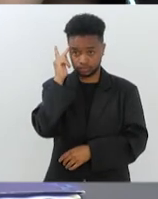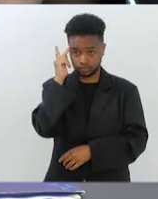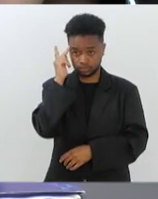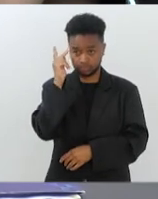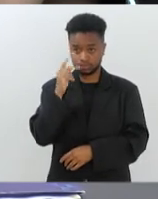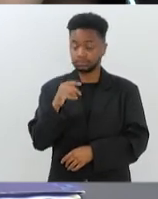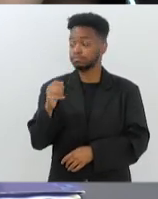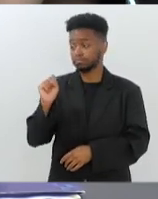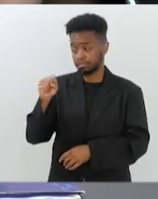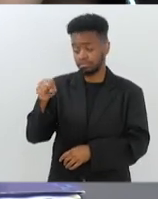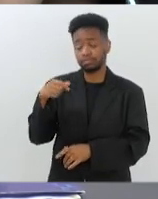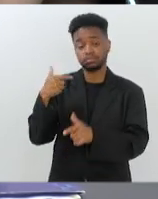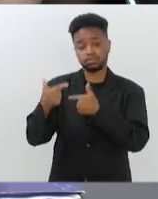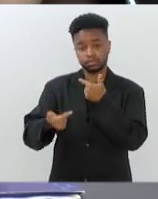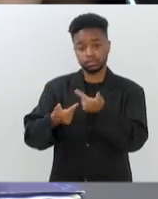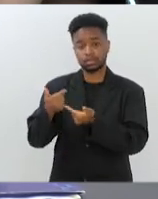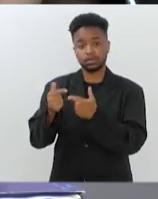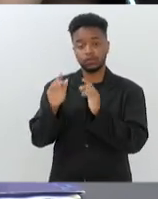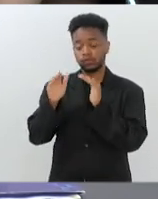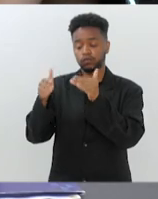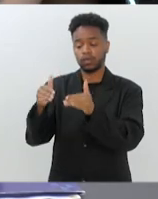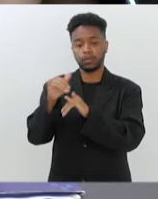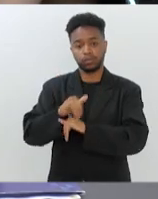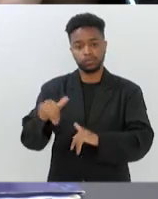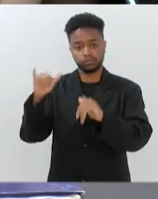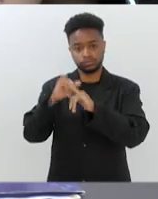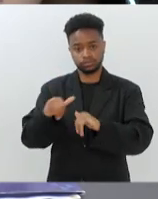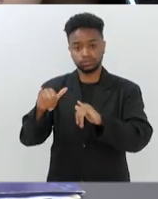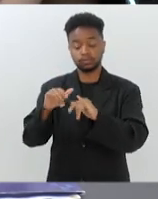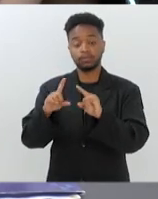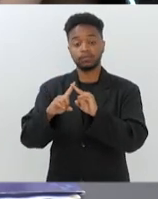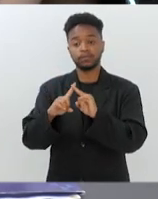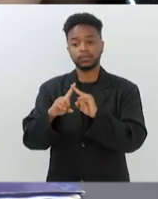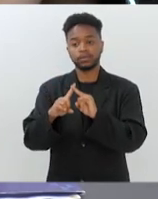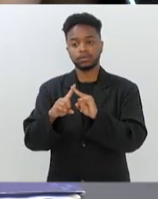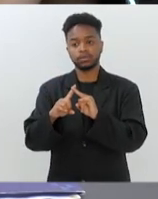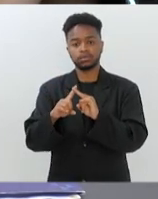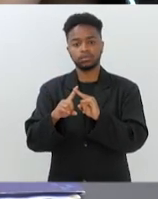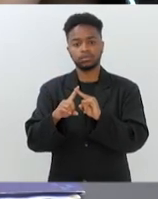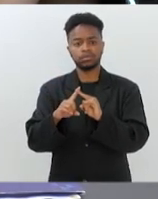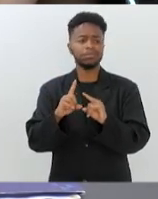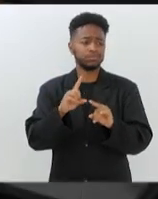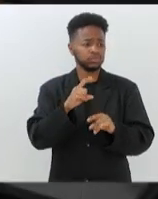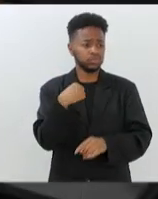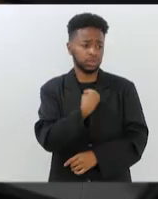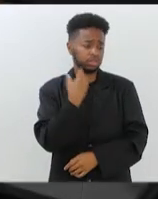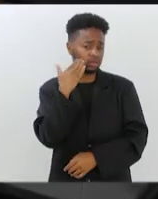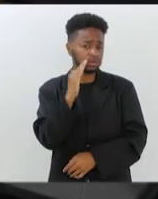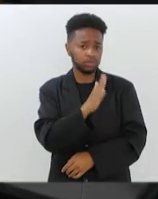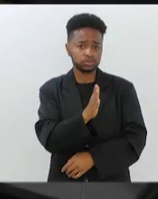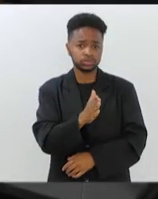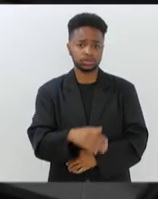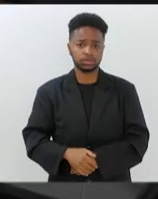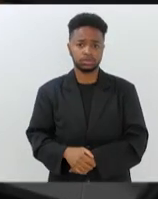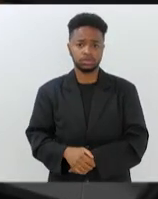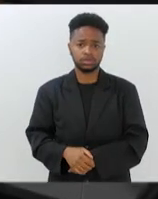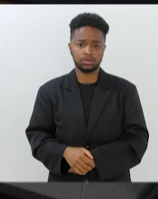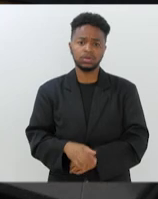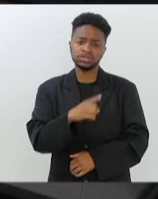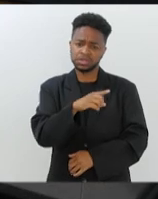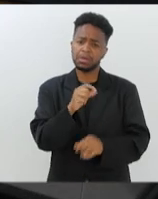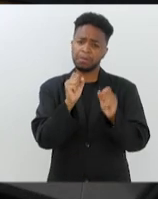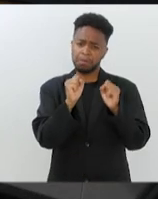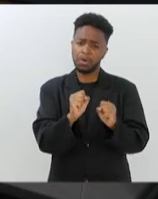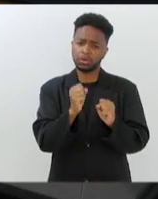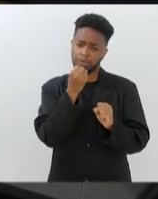especificamente para atender as demandas de Publicidade Mas além disso atendeu senhor Igor a gente já entendeu isso o senhor pode ser muito habilidoso na